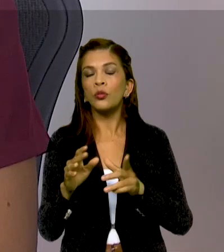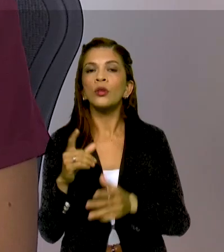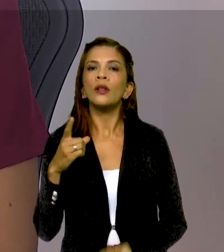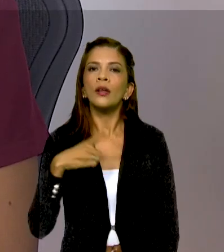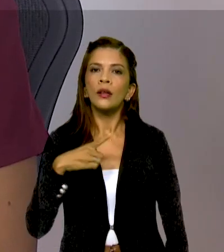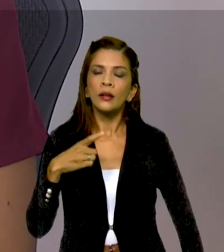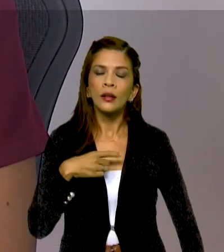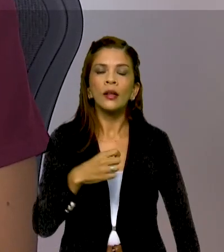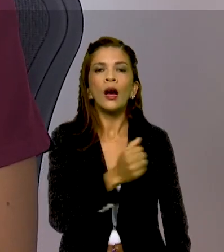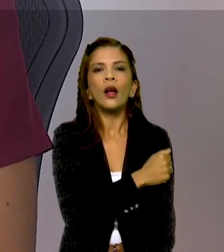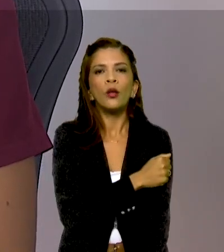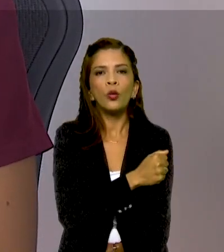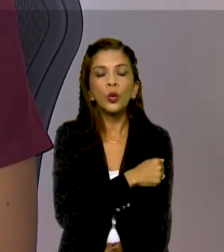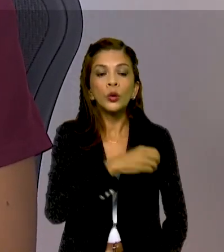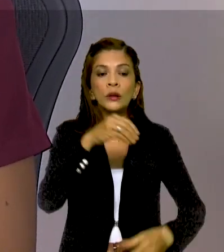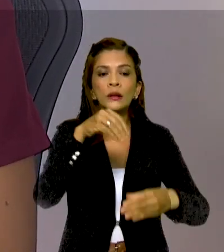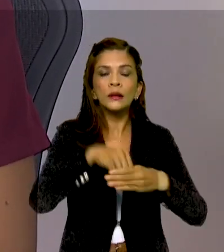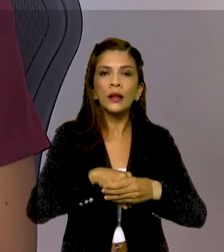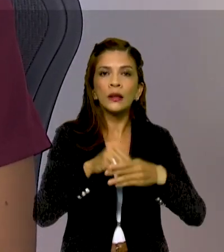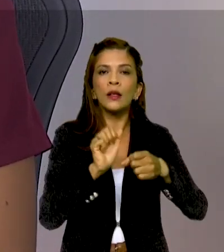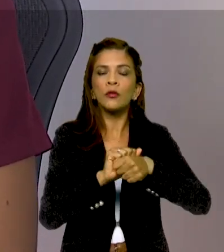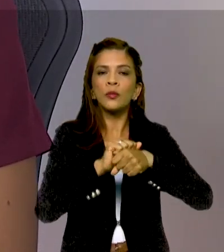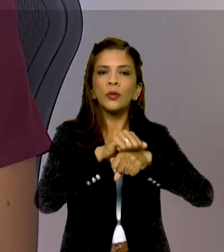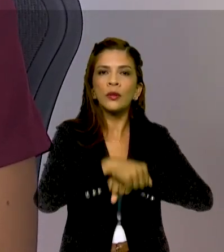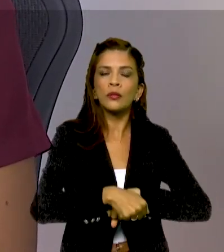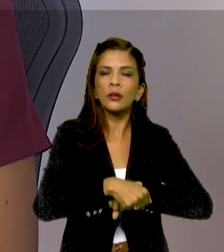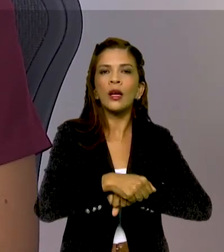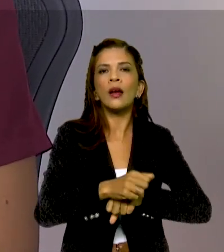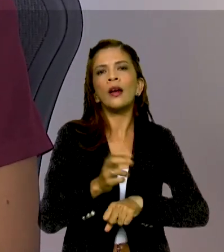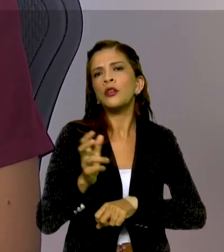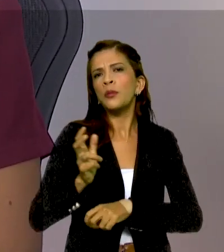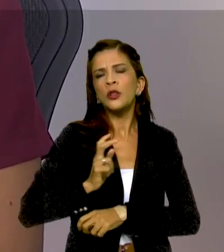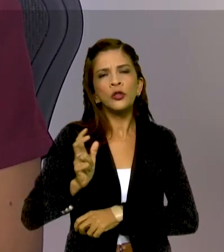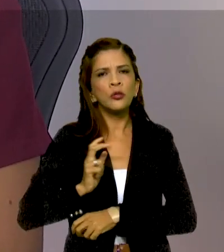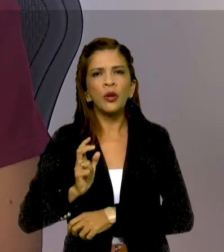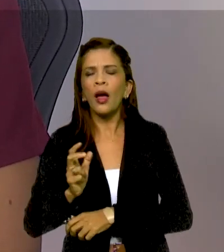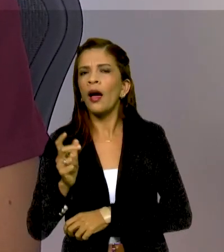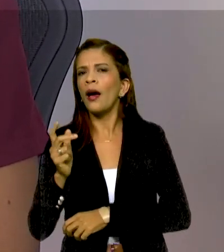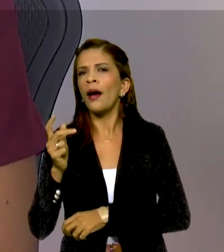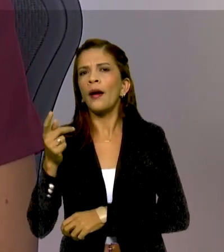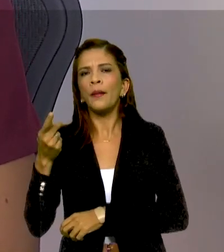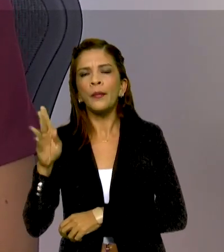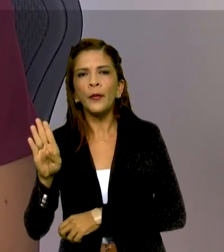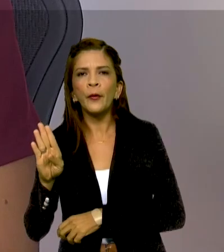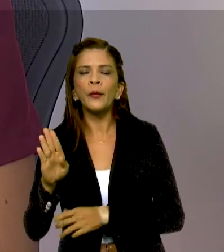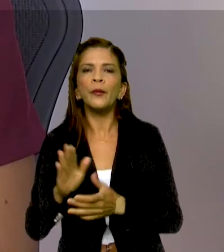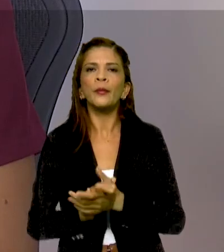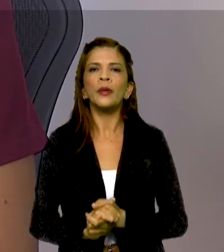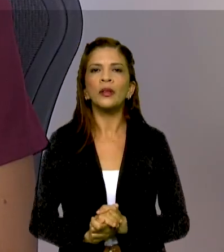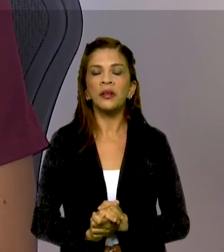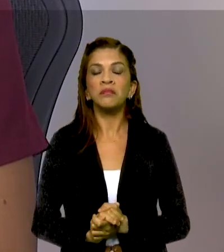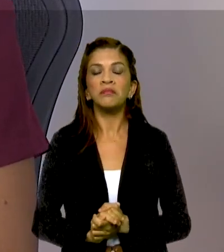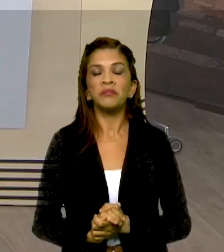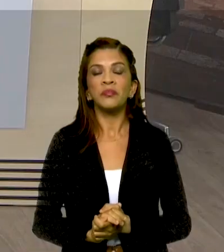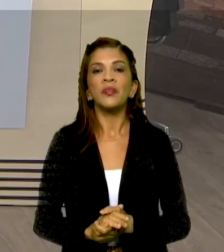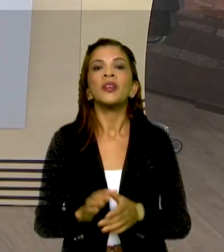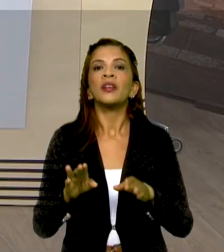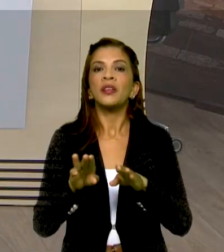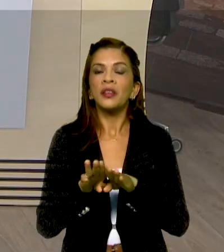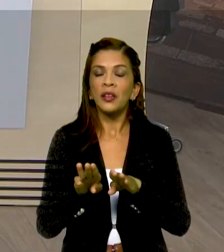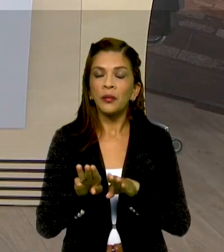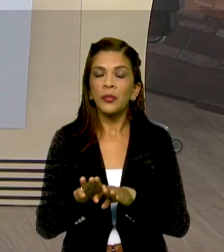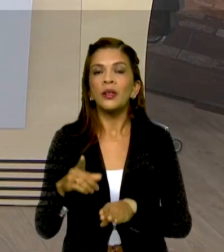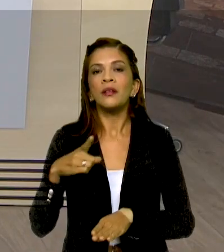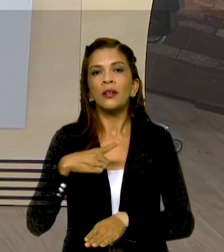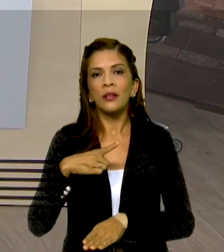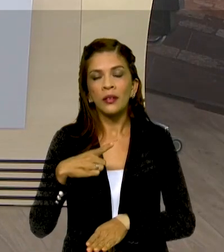nas universidades, nas faculdades privadas, públicas e também até o nível de mestrado. Nós já temos alguns